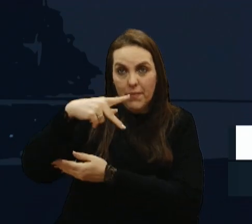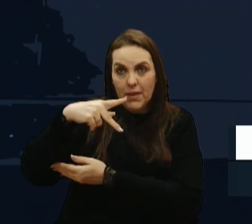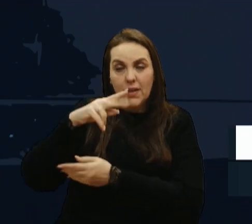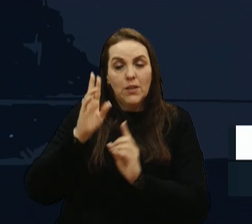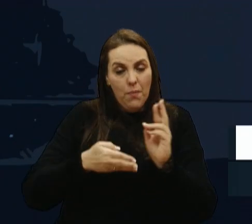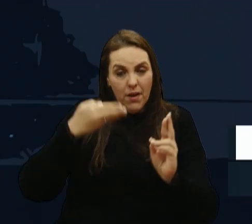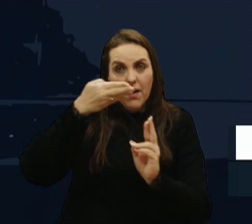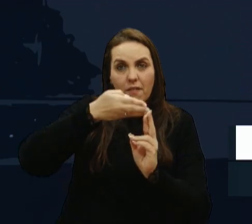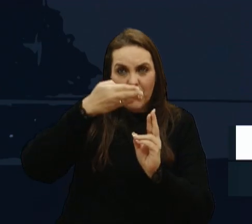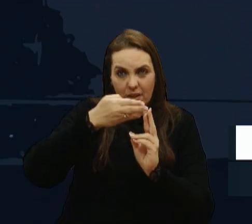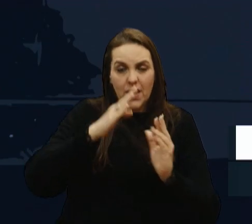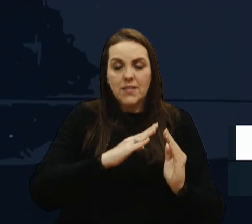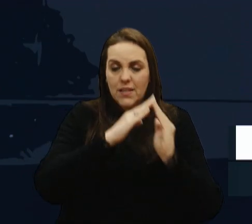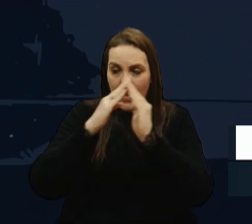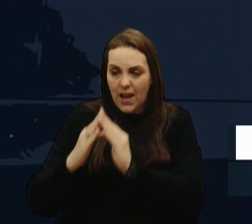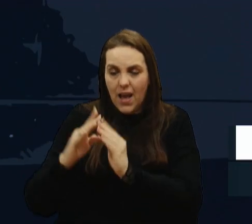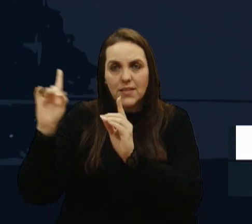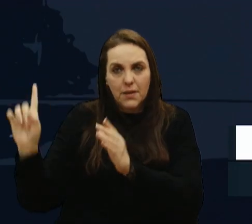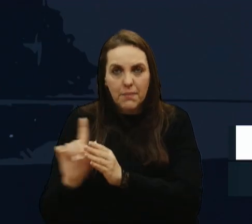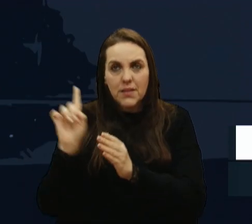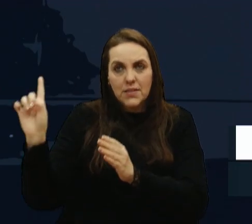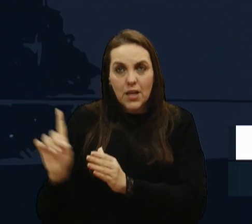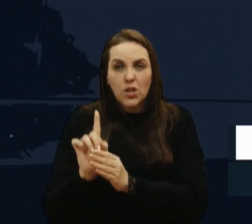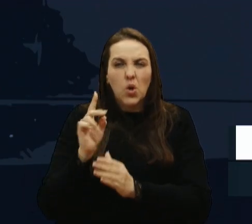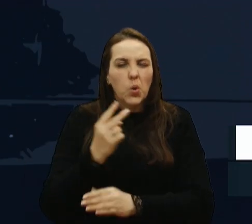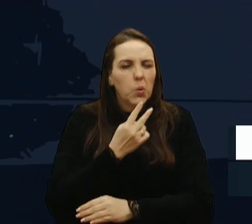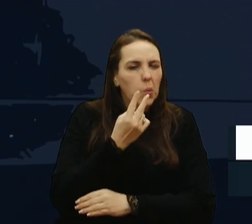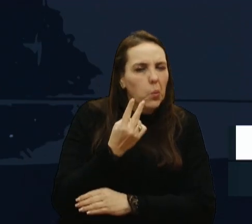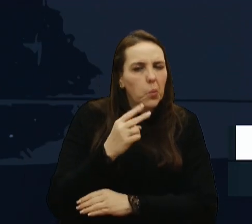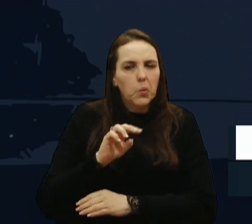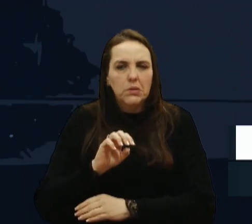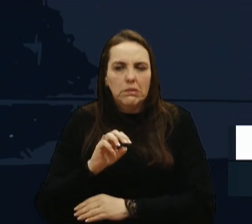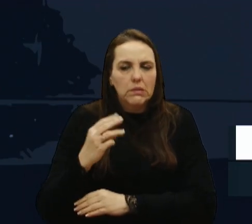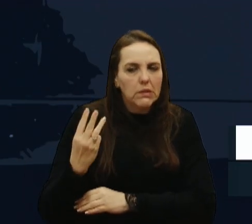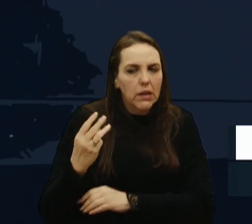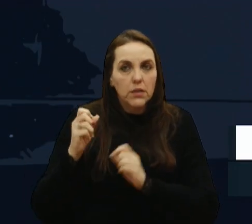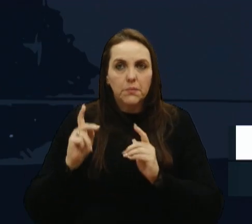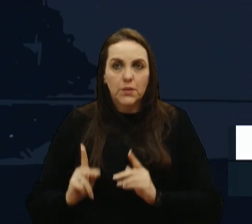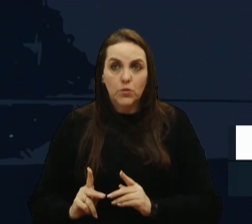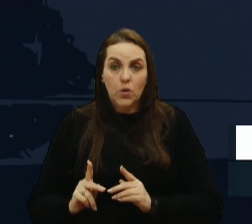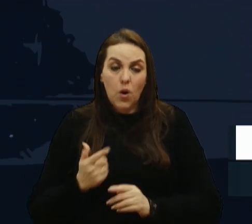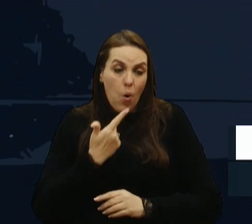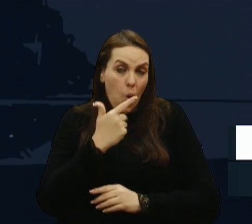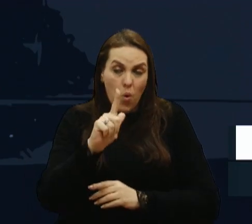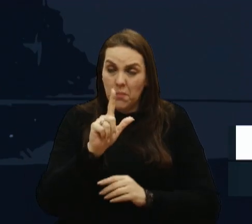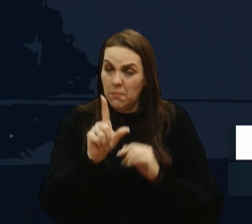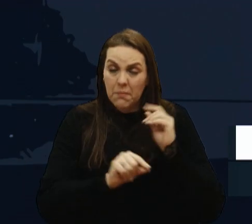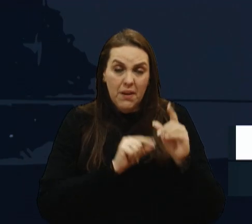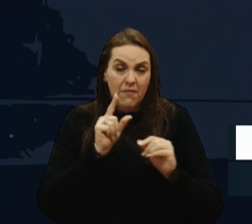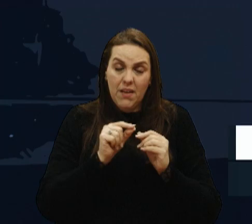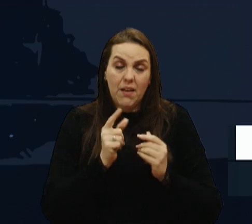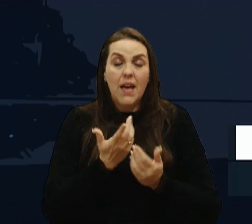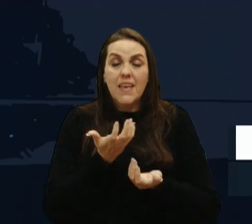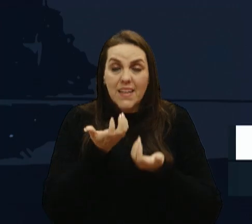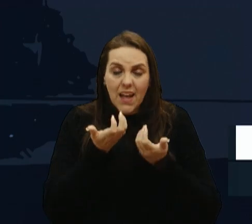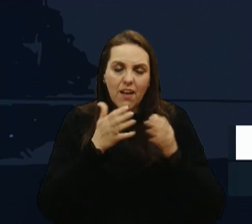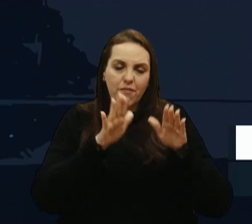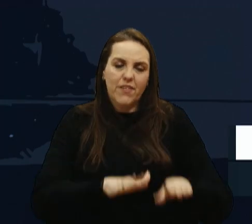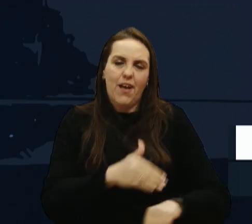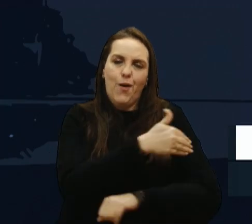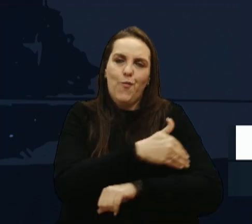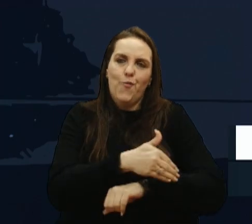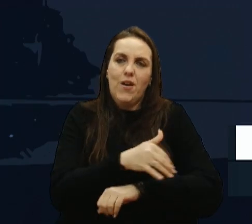referencia para uma casa de passagem, 2, 3 pessoas. Os outros preferem ficar na rua, infelizmente. E